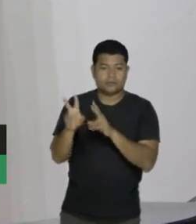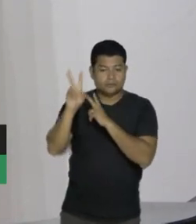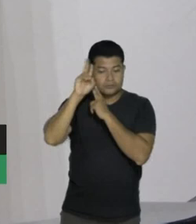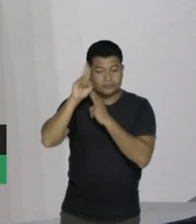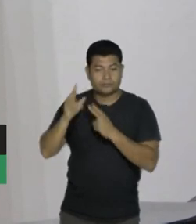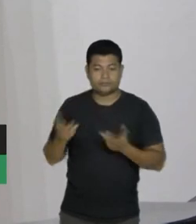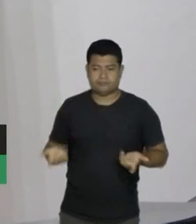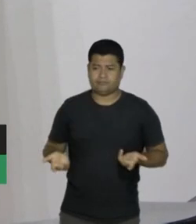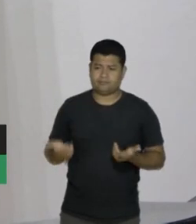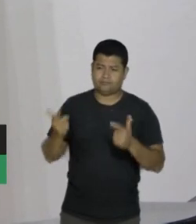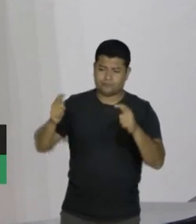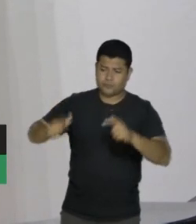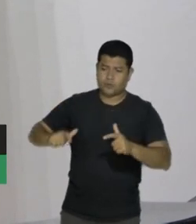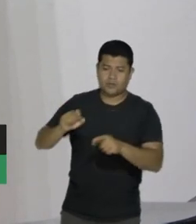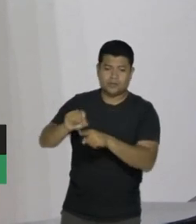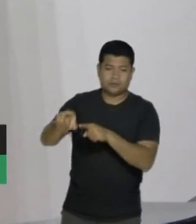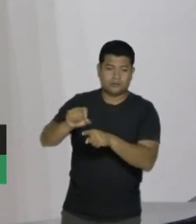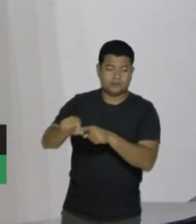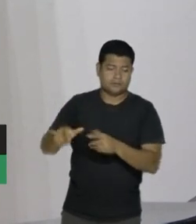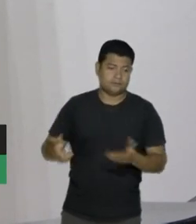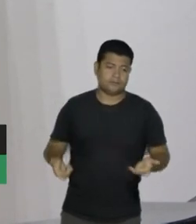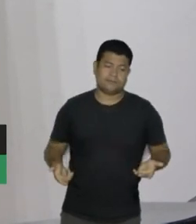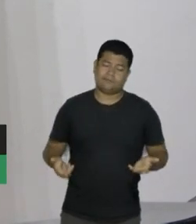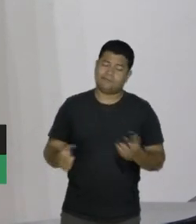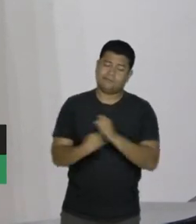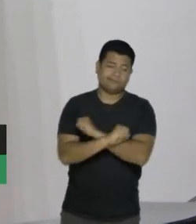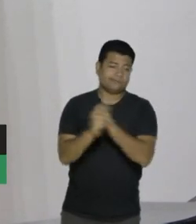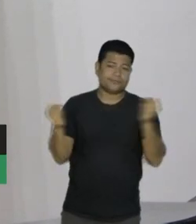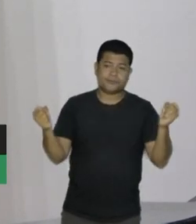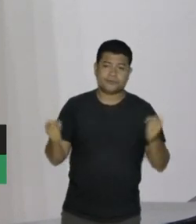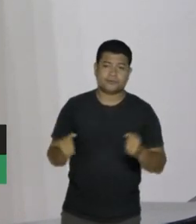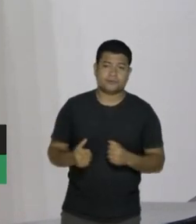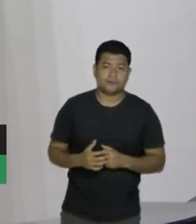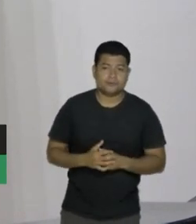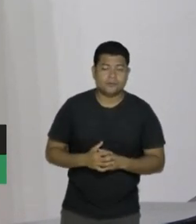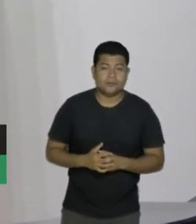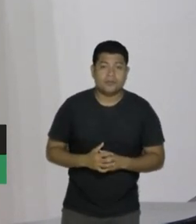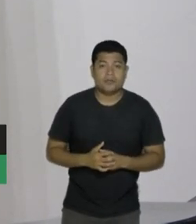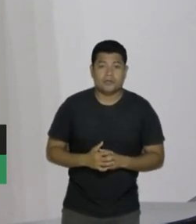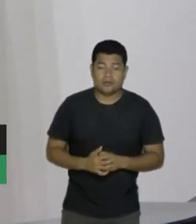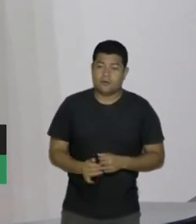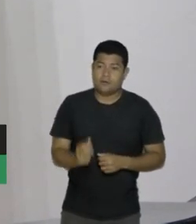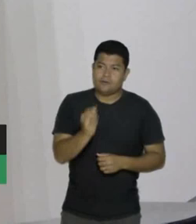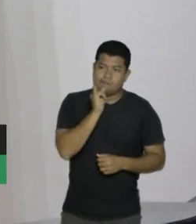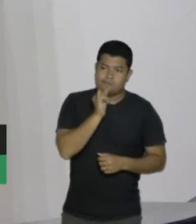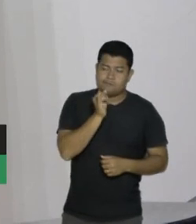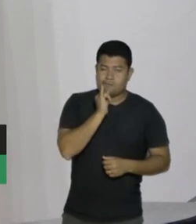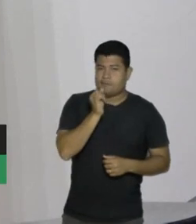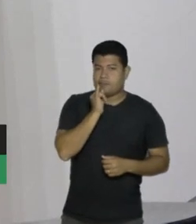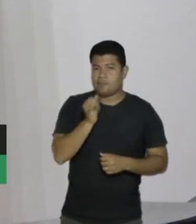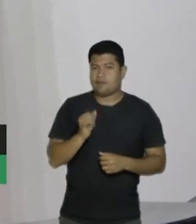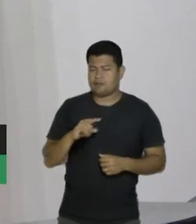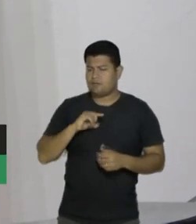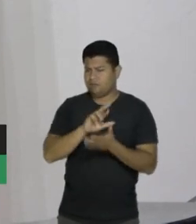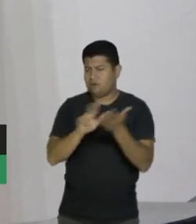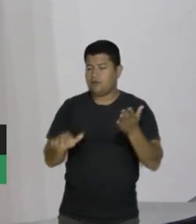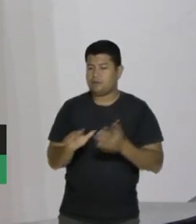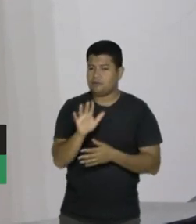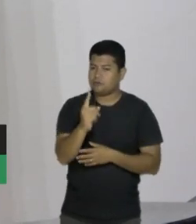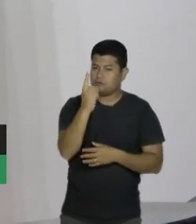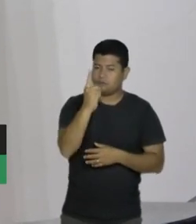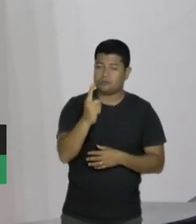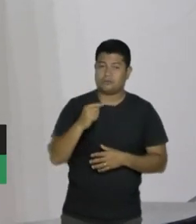Um Bom exemplo e eu quero aqui trazer muitos exemplos do trabalho realizado por esses